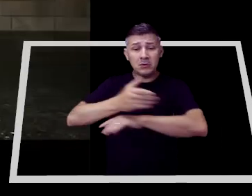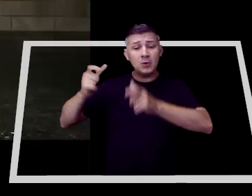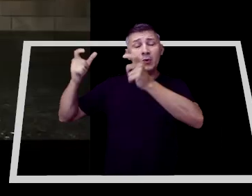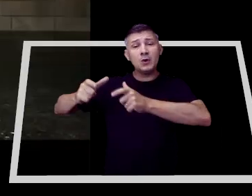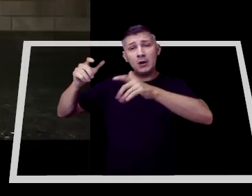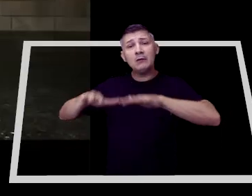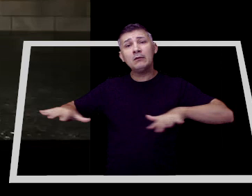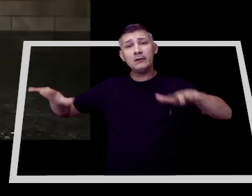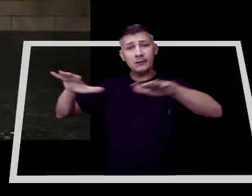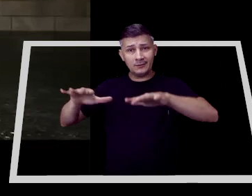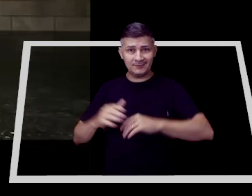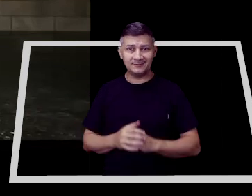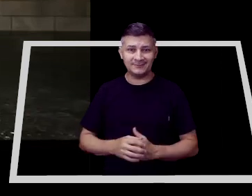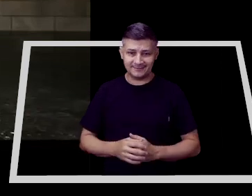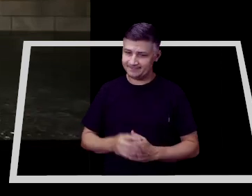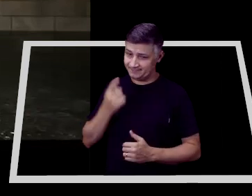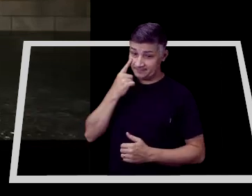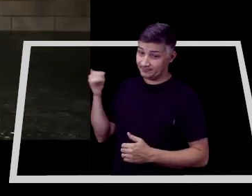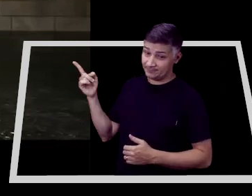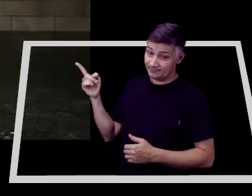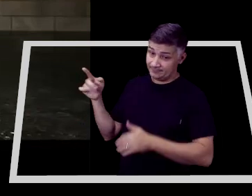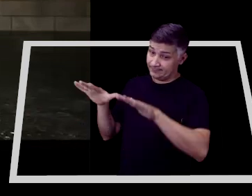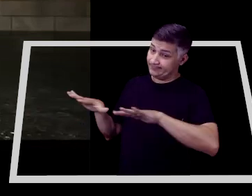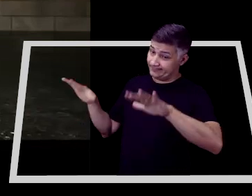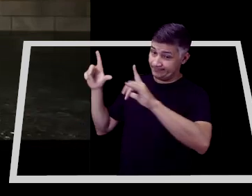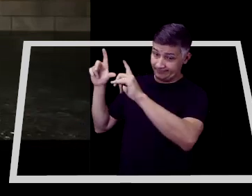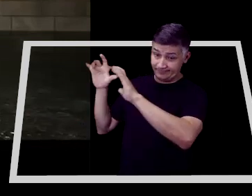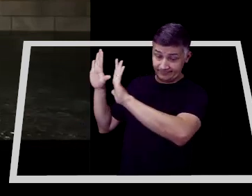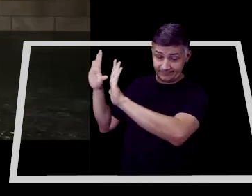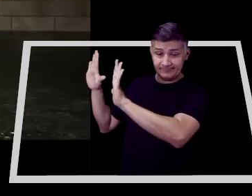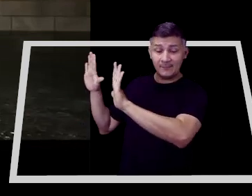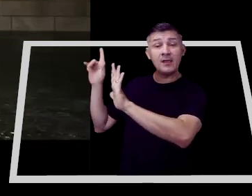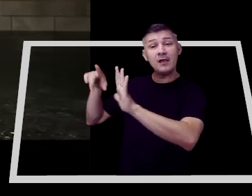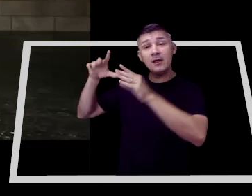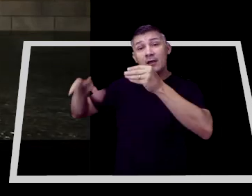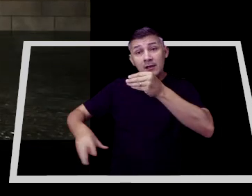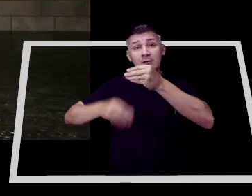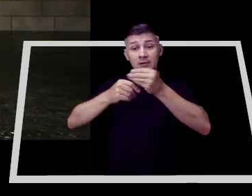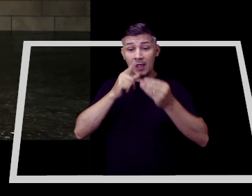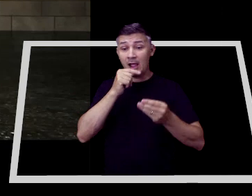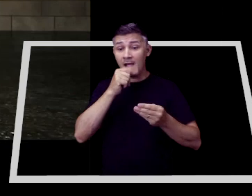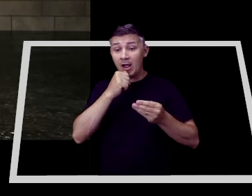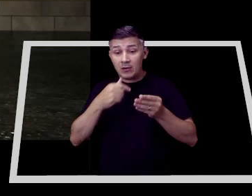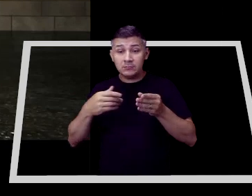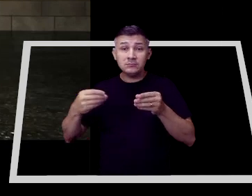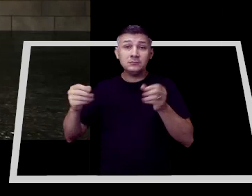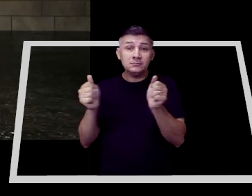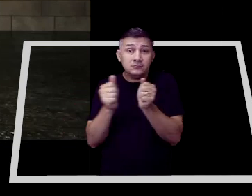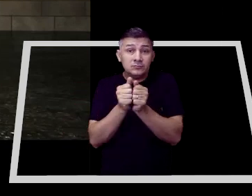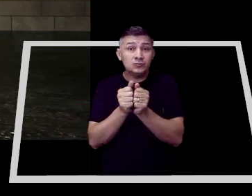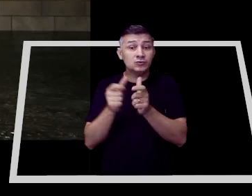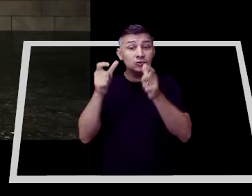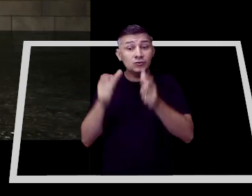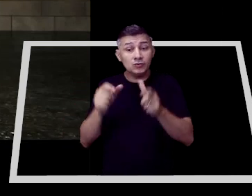esses espaços. E como, por exemplo, a gente pode ver nessa imagem, a ideia era incorporar a água como um